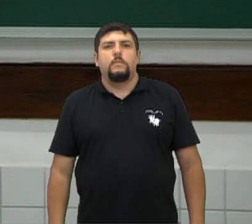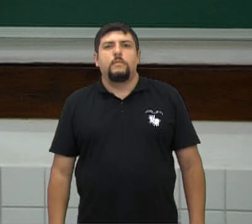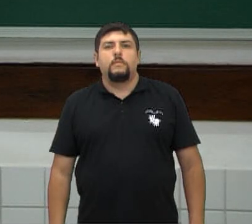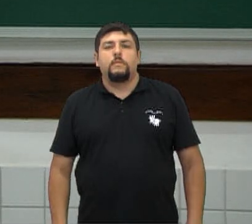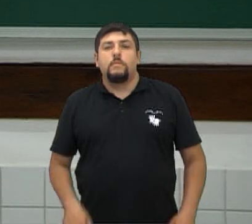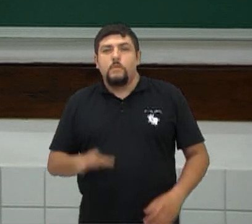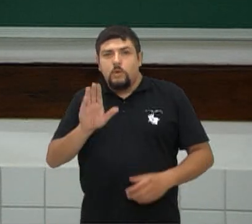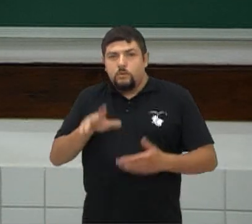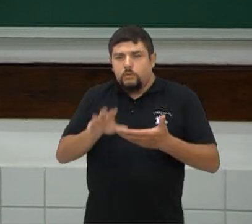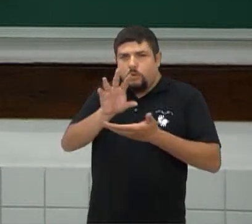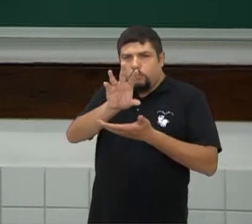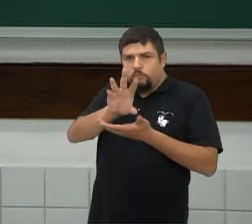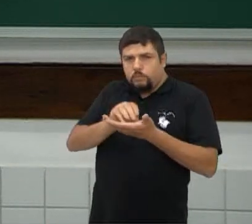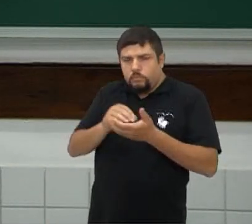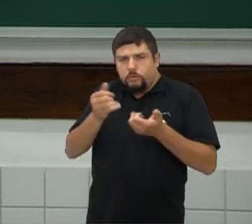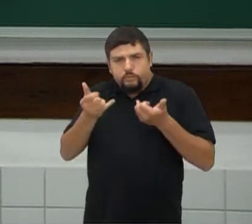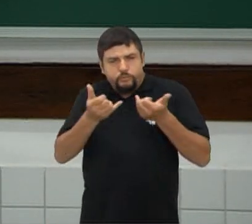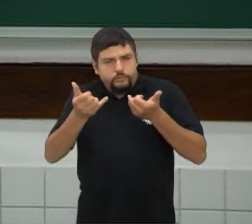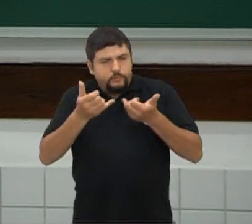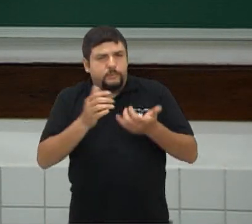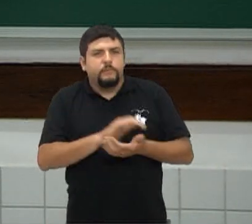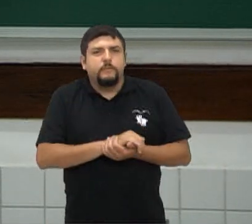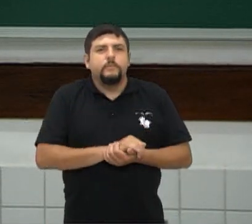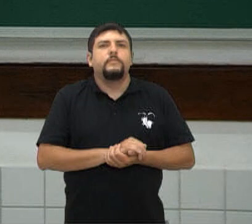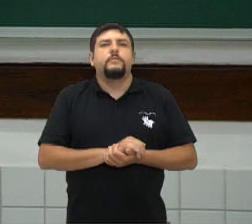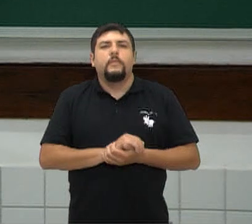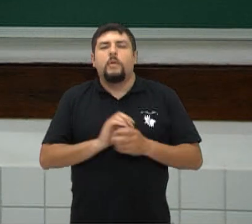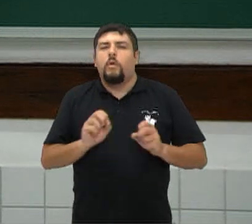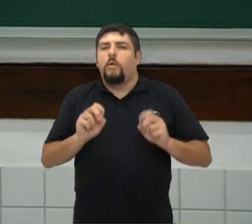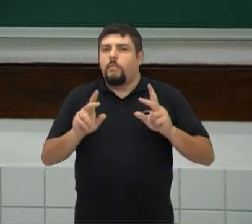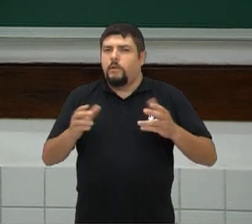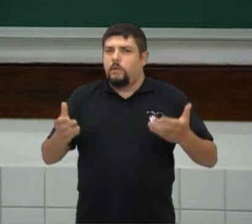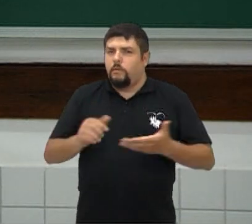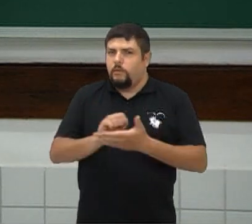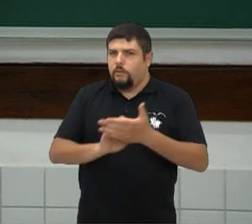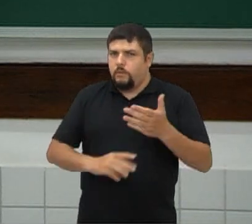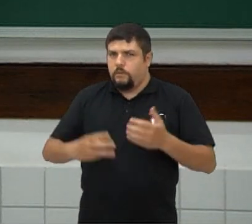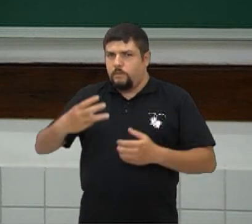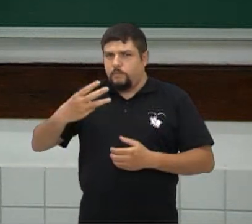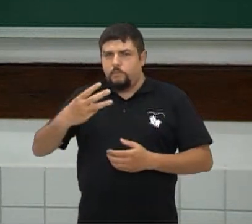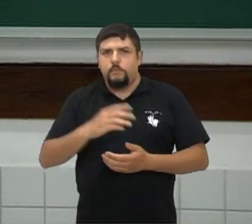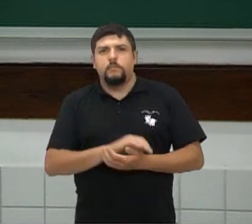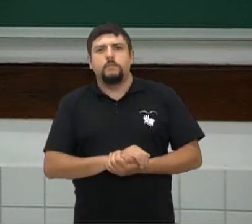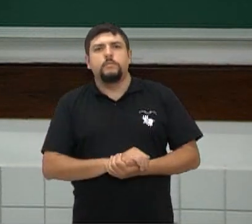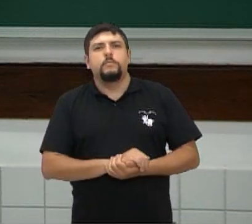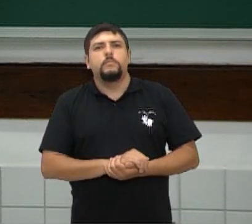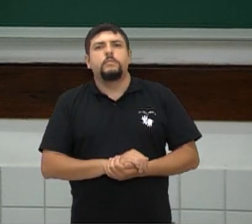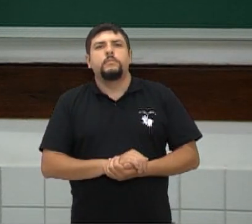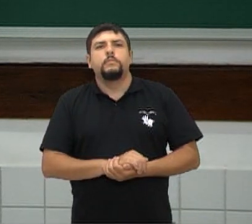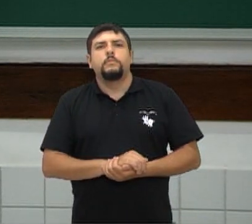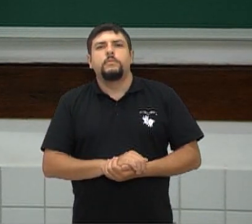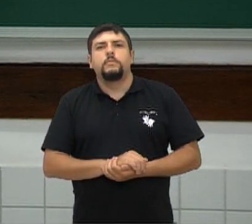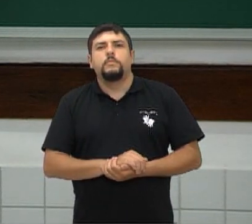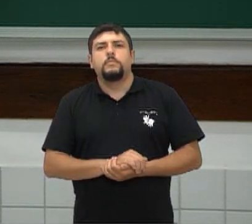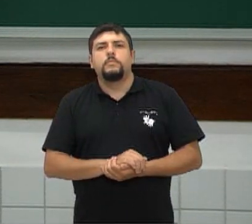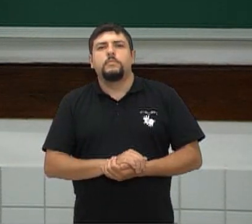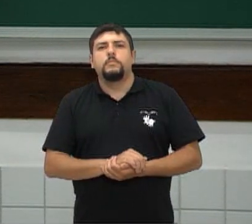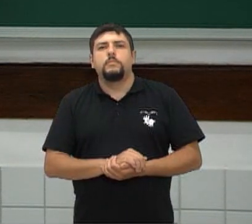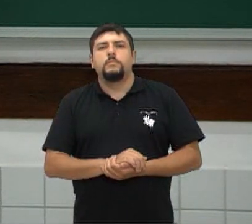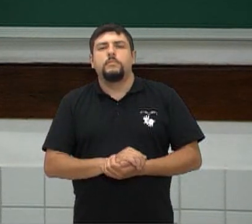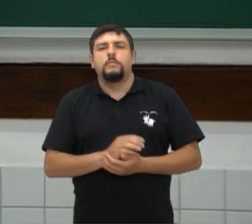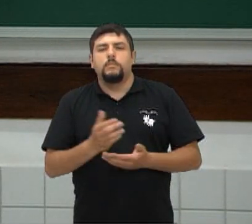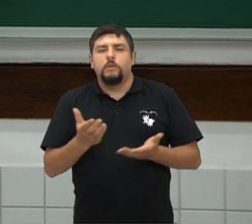Anotaram as informações necessárias? Vamos então fazer o exercício 3. Olha só. Considere o equilíbrio químico